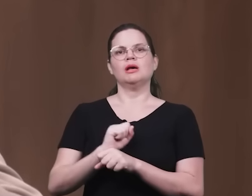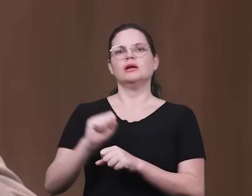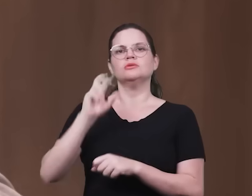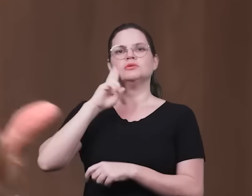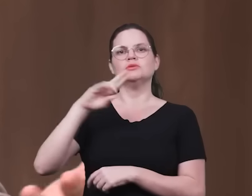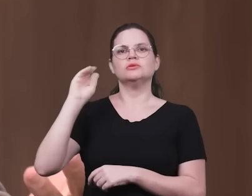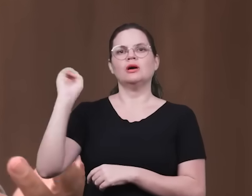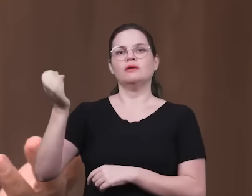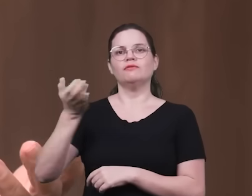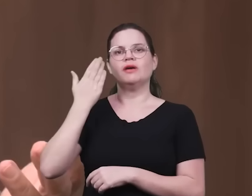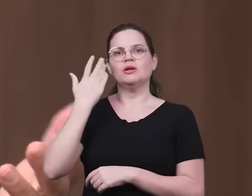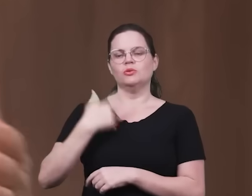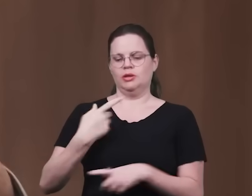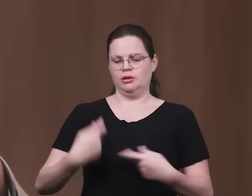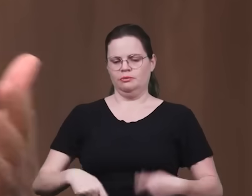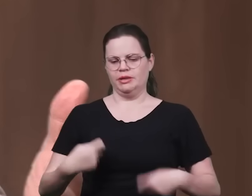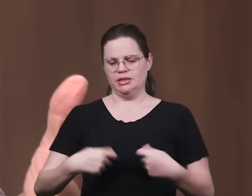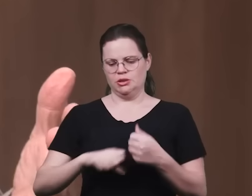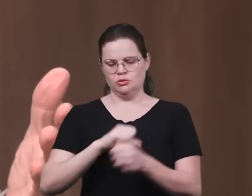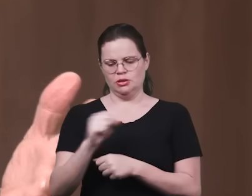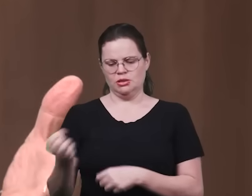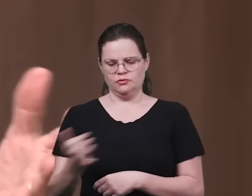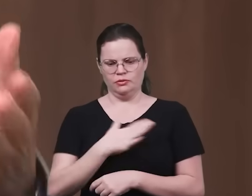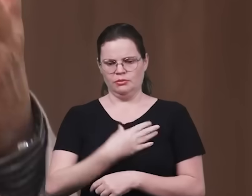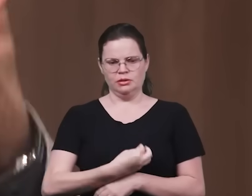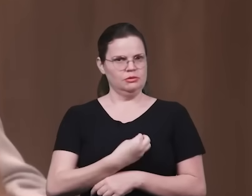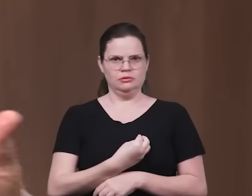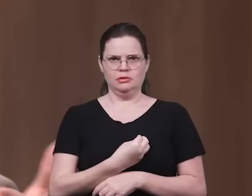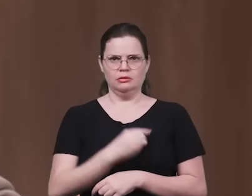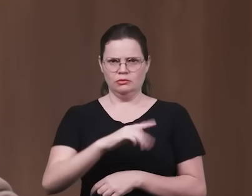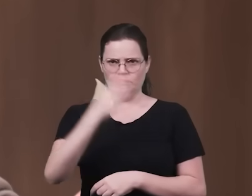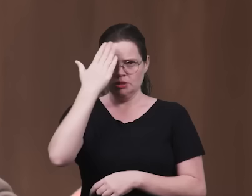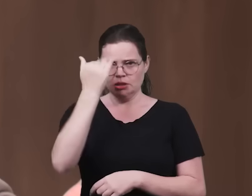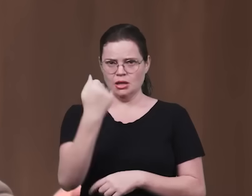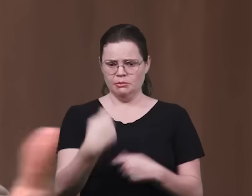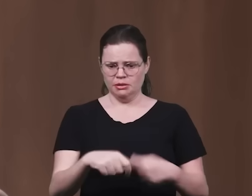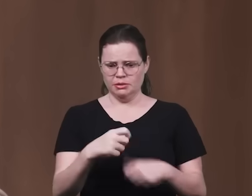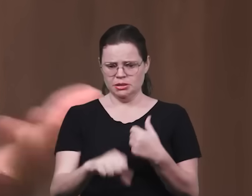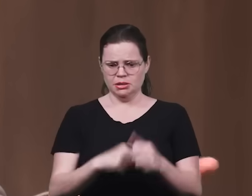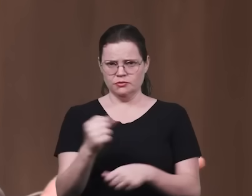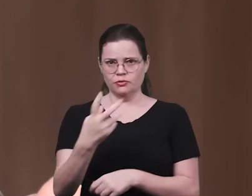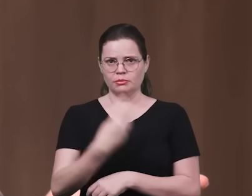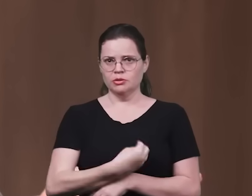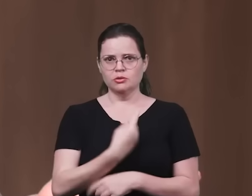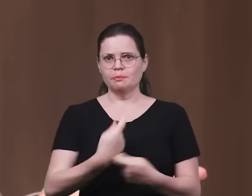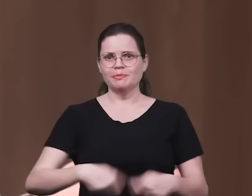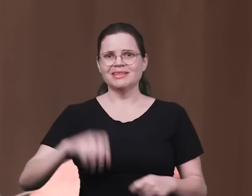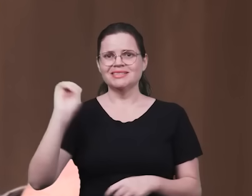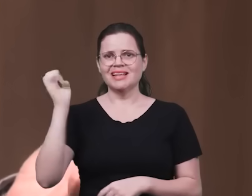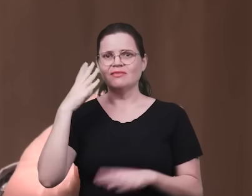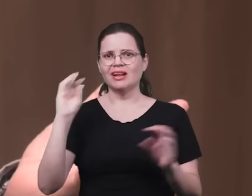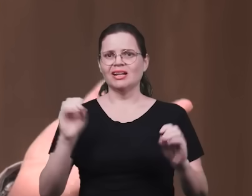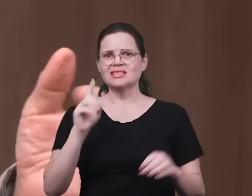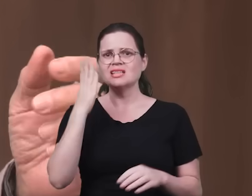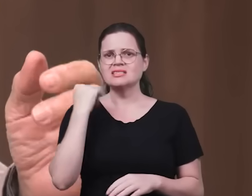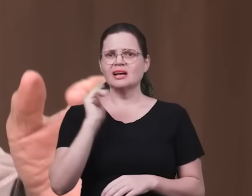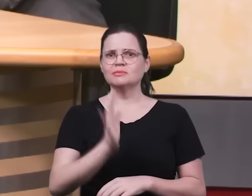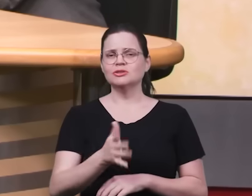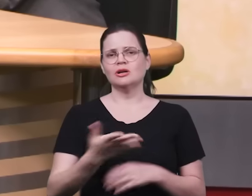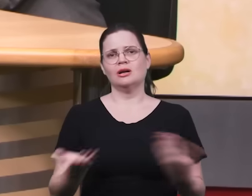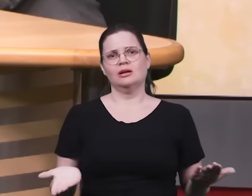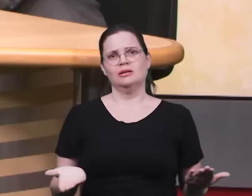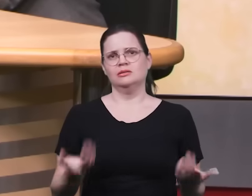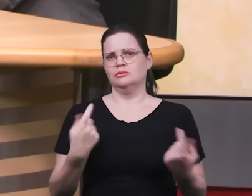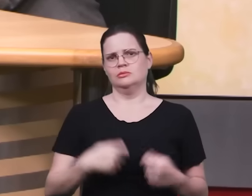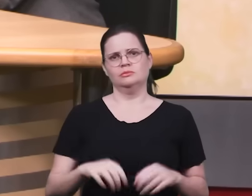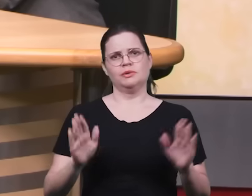saber o que eu vou precisar de mudar na minha vida. Não, se você sabe o que tem que mudar na sua vida, o senhor não vai revelar. Não precisa de dons,